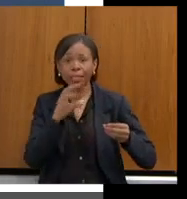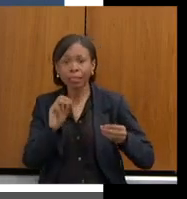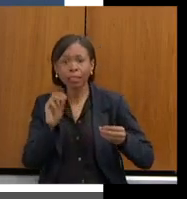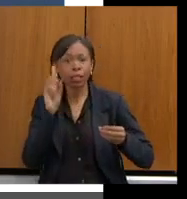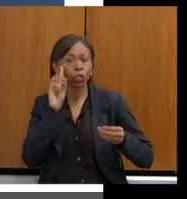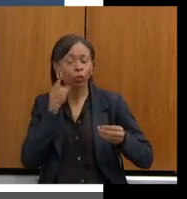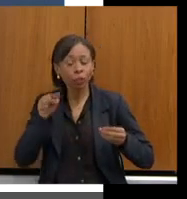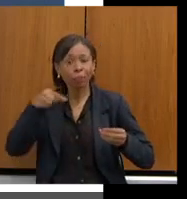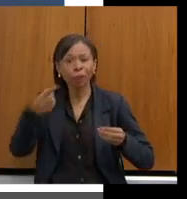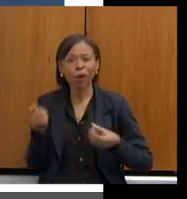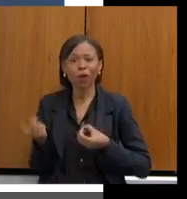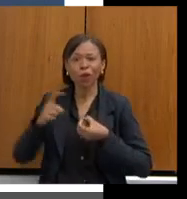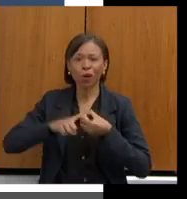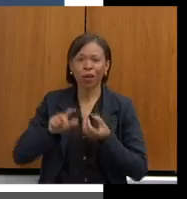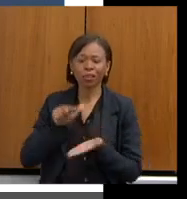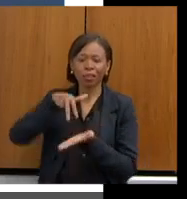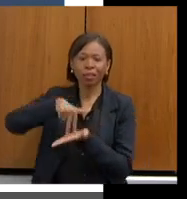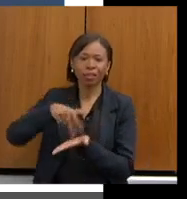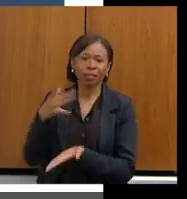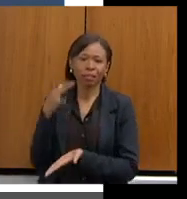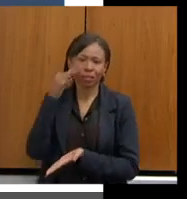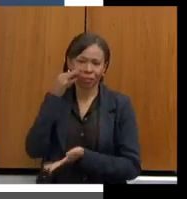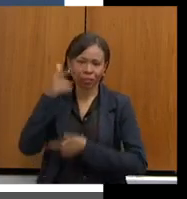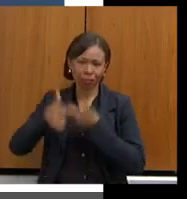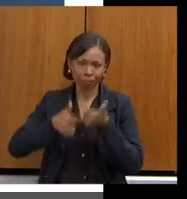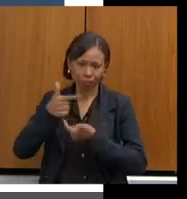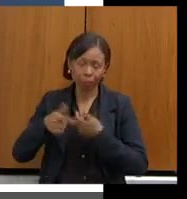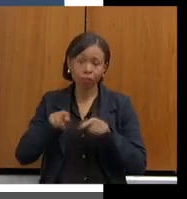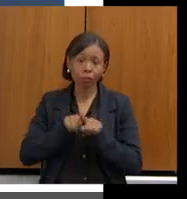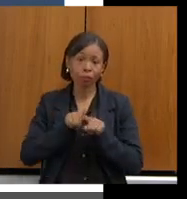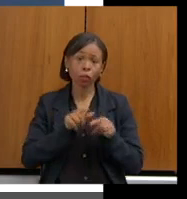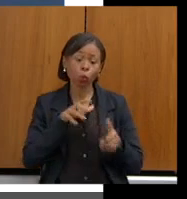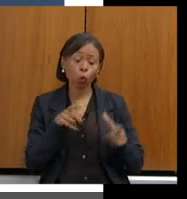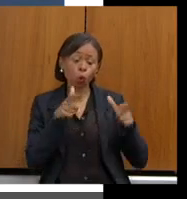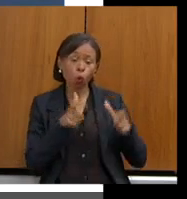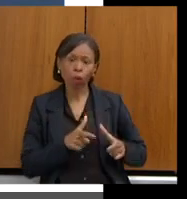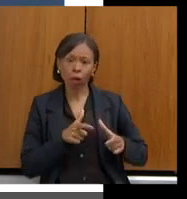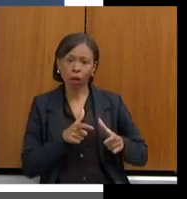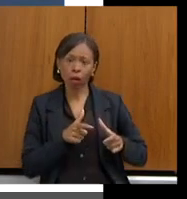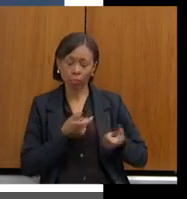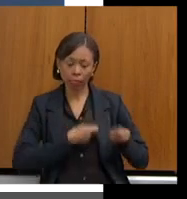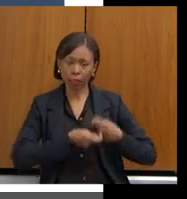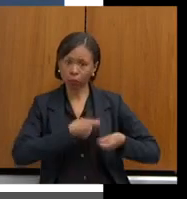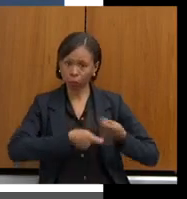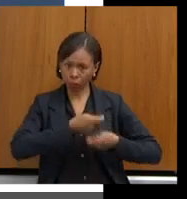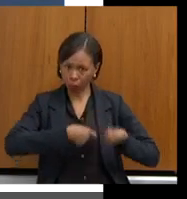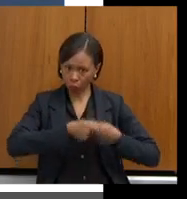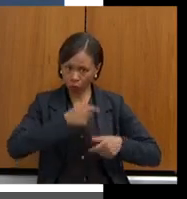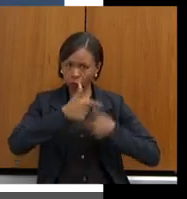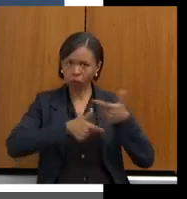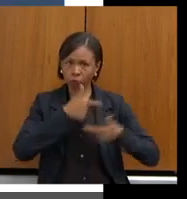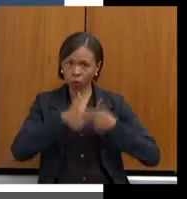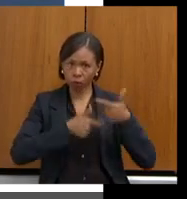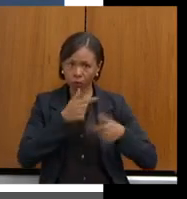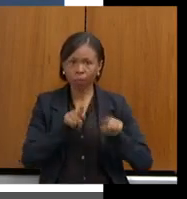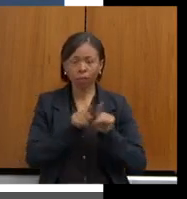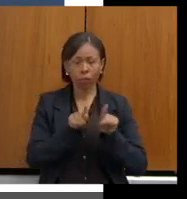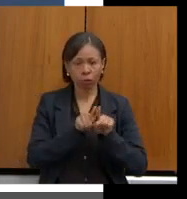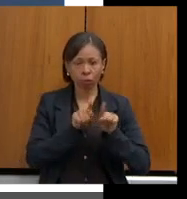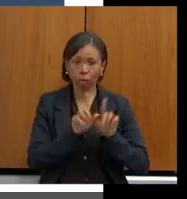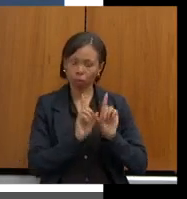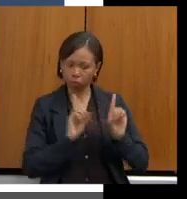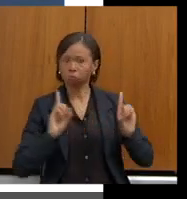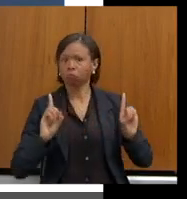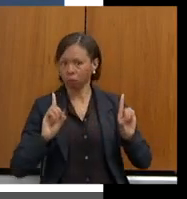temos aí adaptação dos postos de trabalho do serviço administrativo com devido o distanciamento nesse momento e sempre